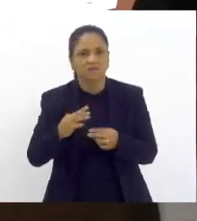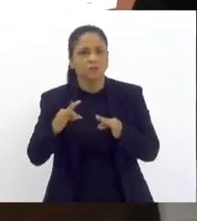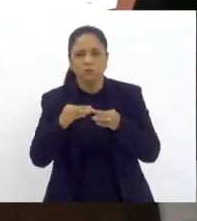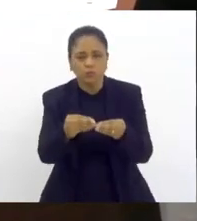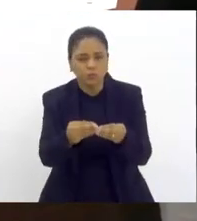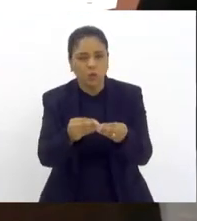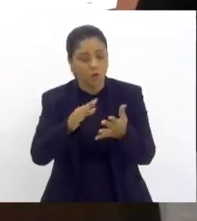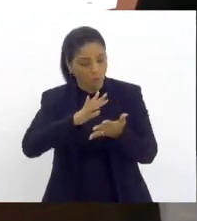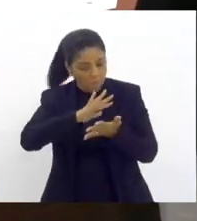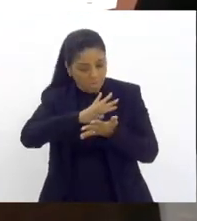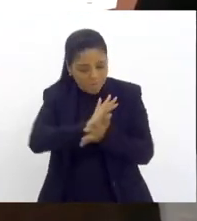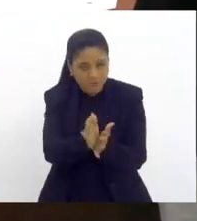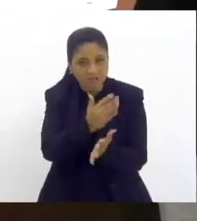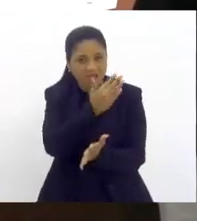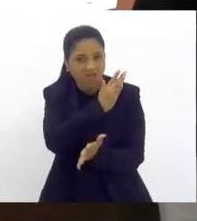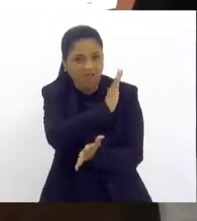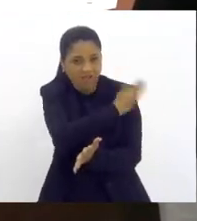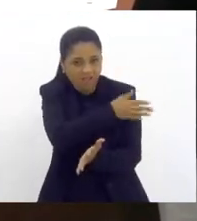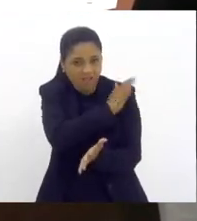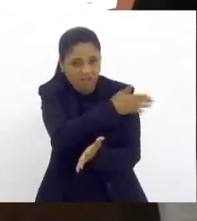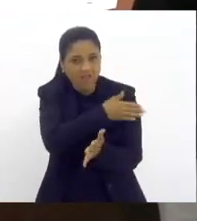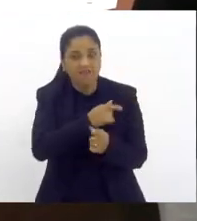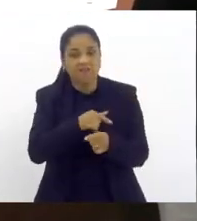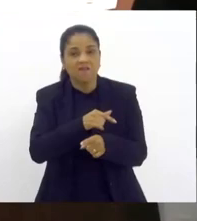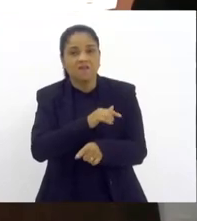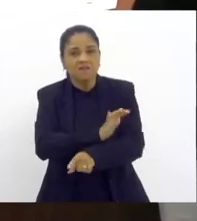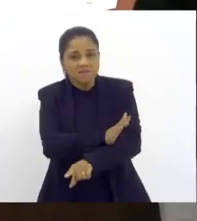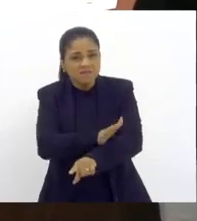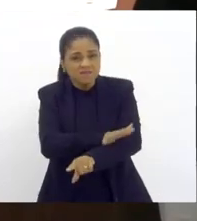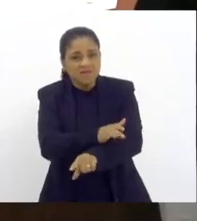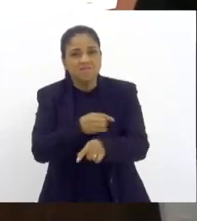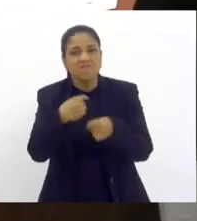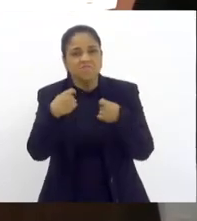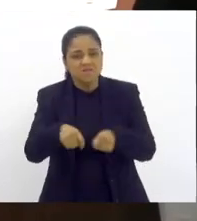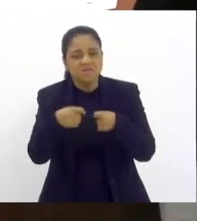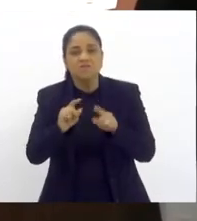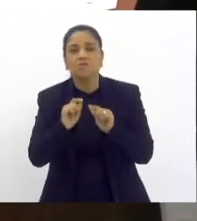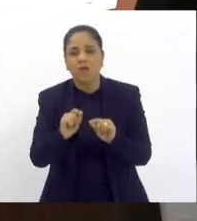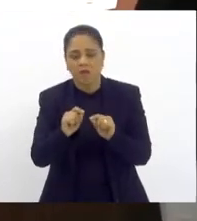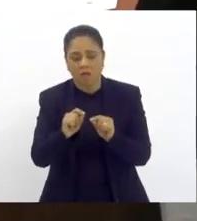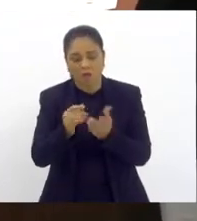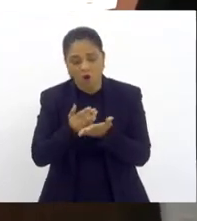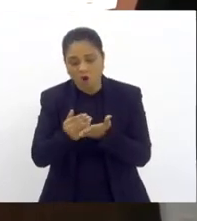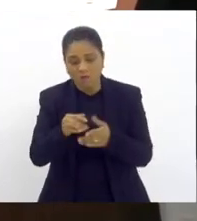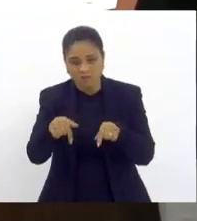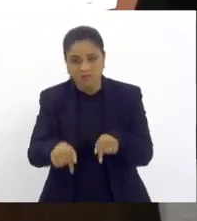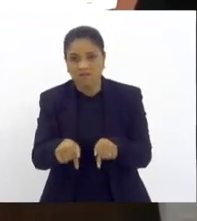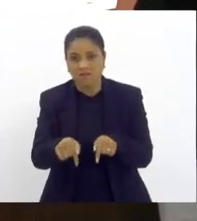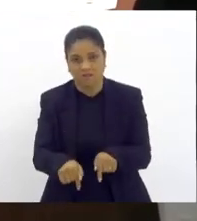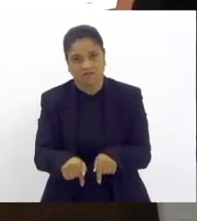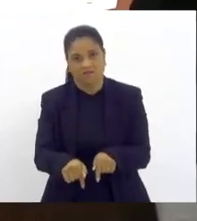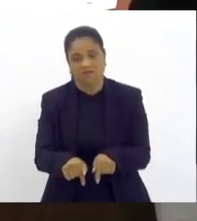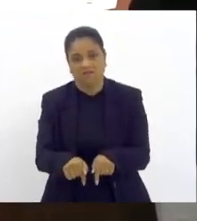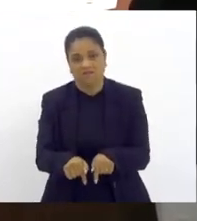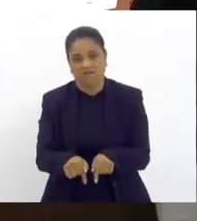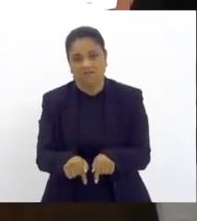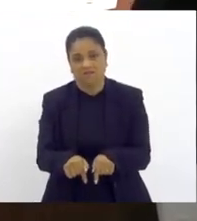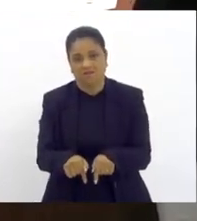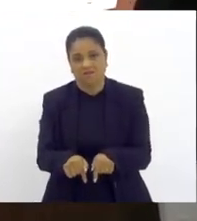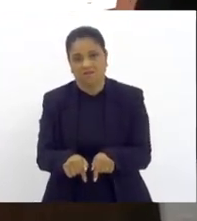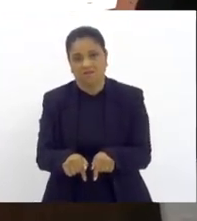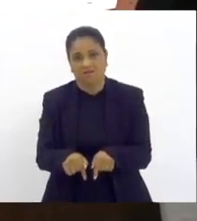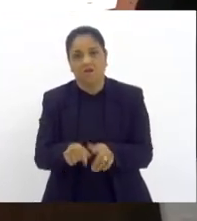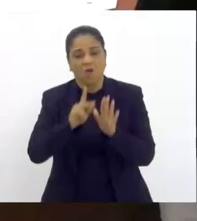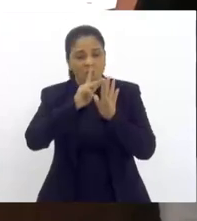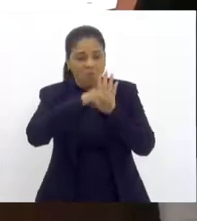o preconceito está partindo de vocês mesmos. Então fica aqui, já que abriu, deu abertura para essa discussão, o projeto